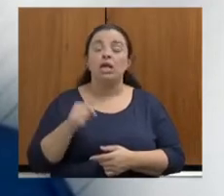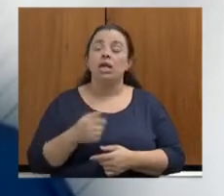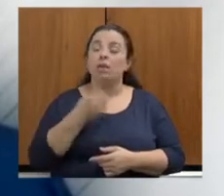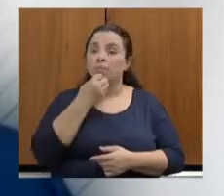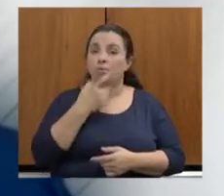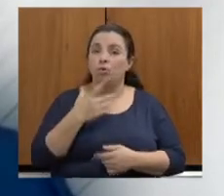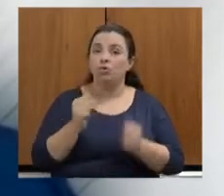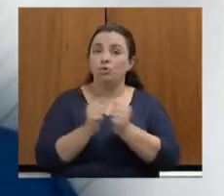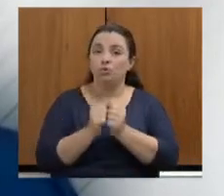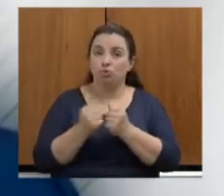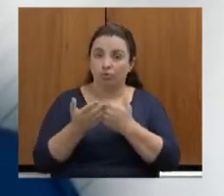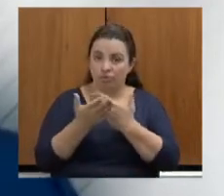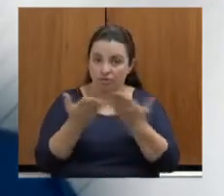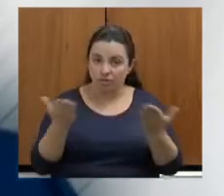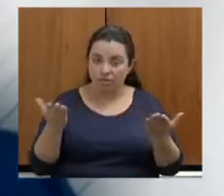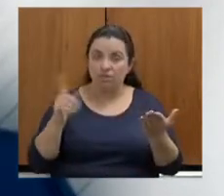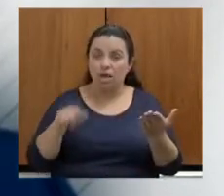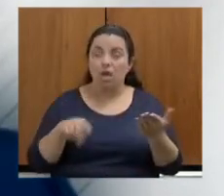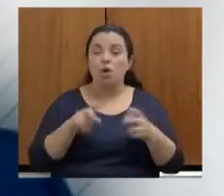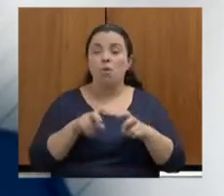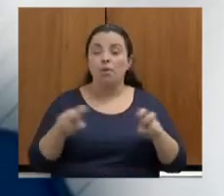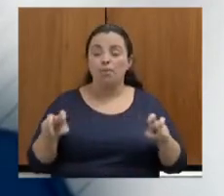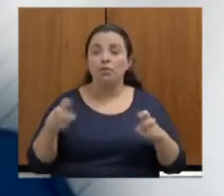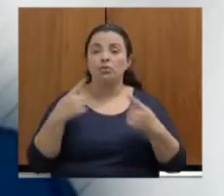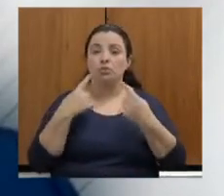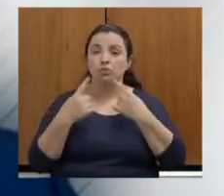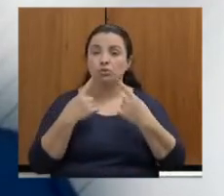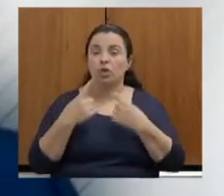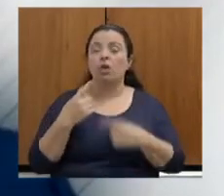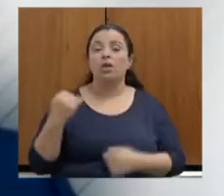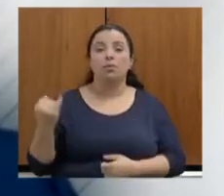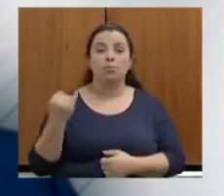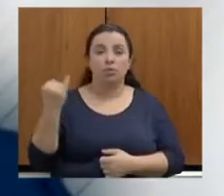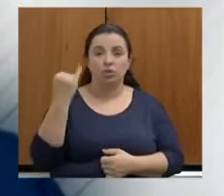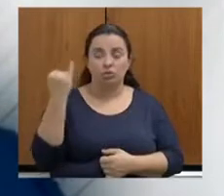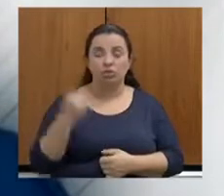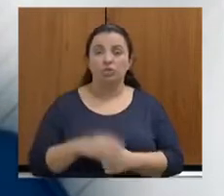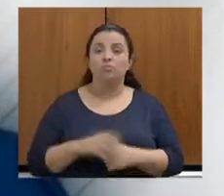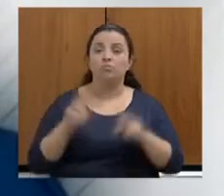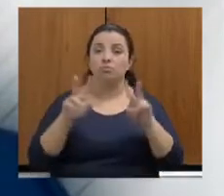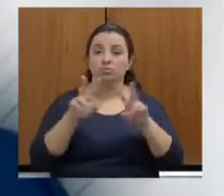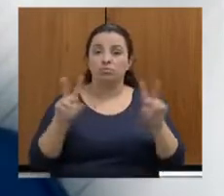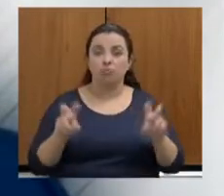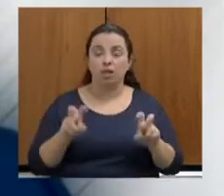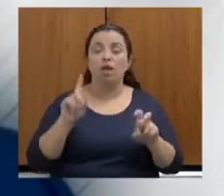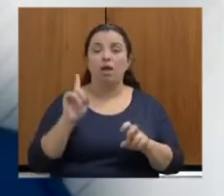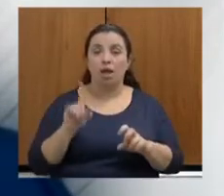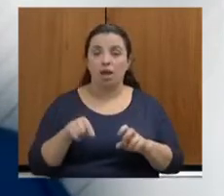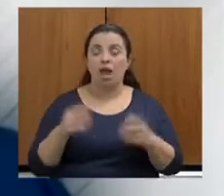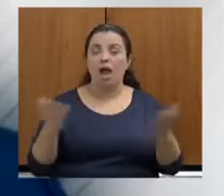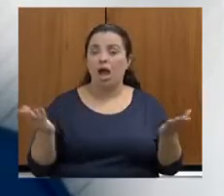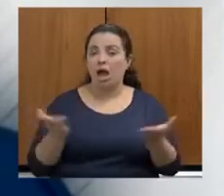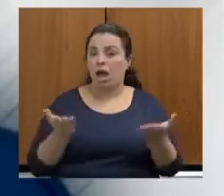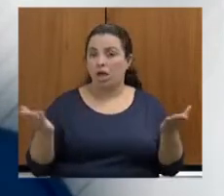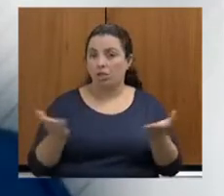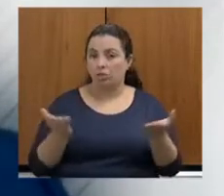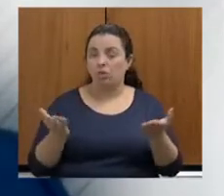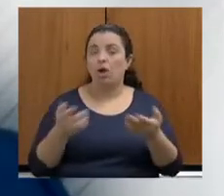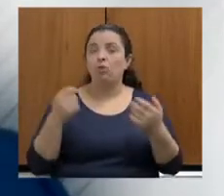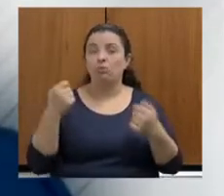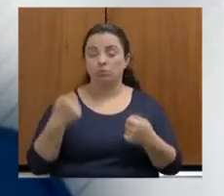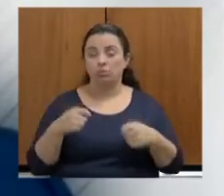importante cima me parece que o tema é um tema absolutamente atual e